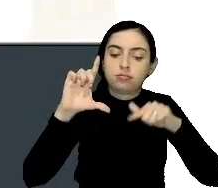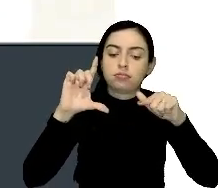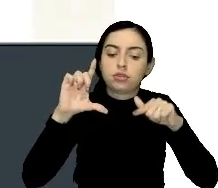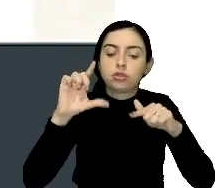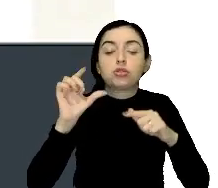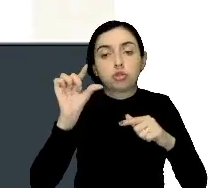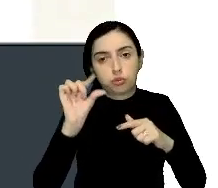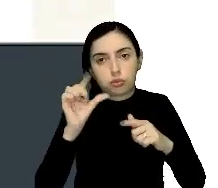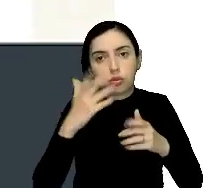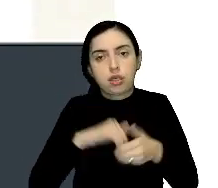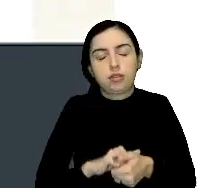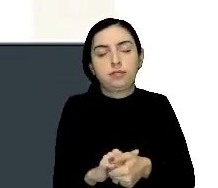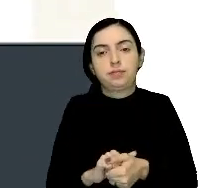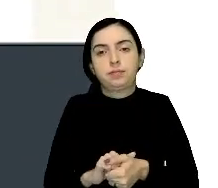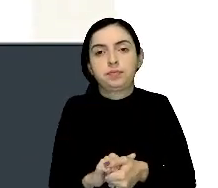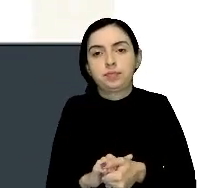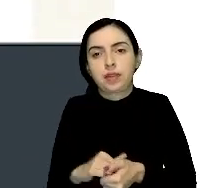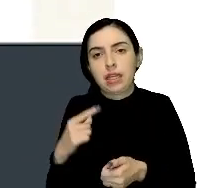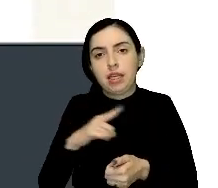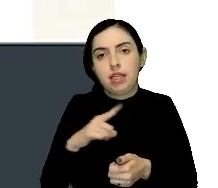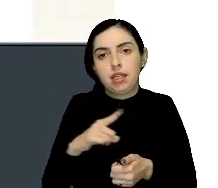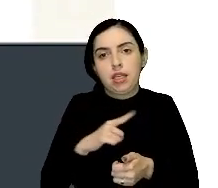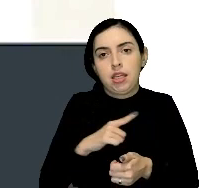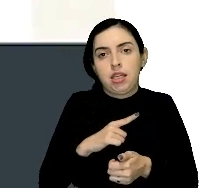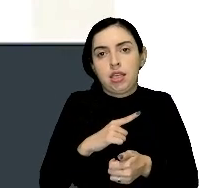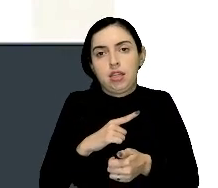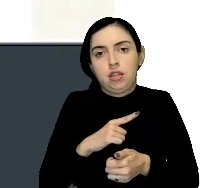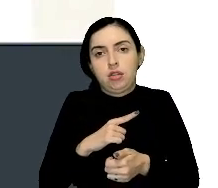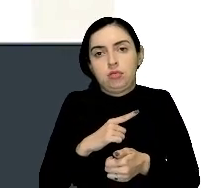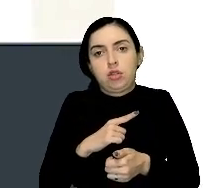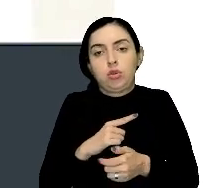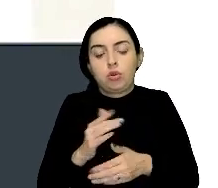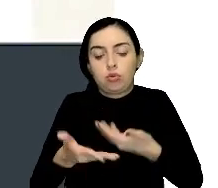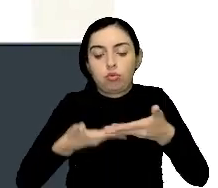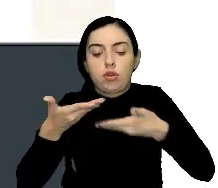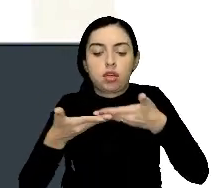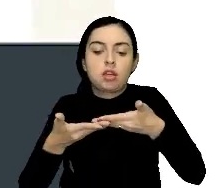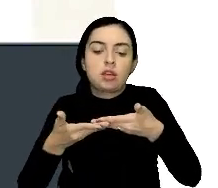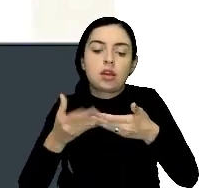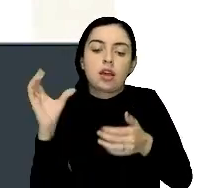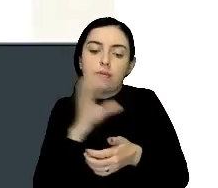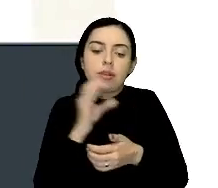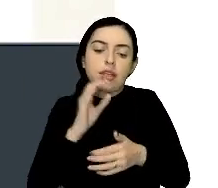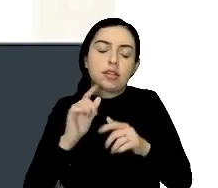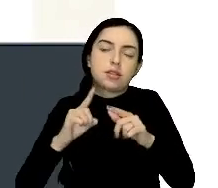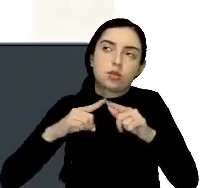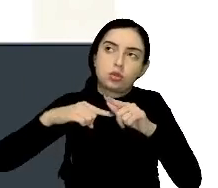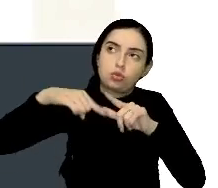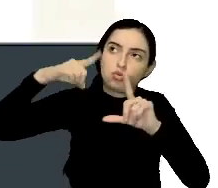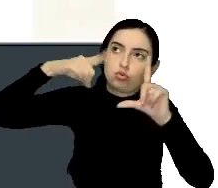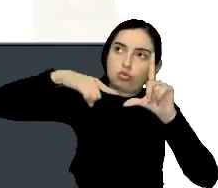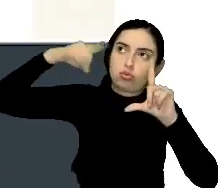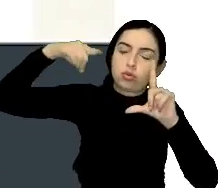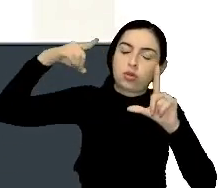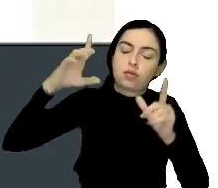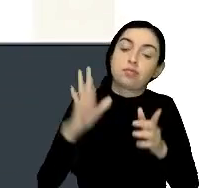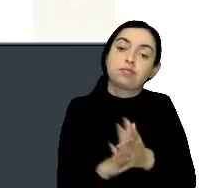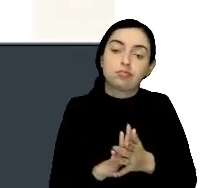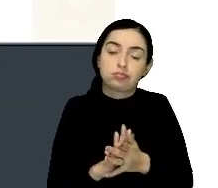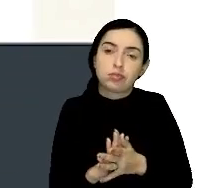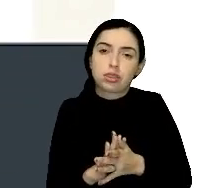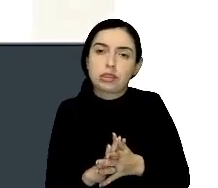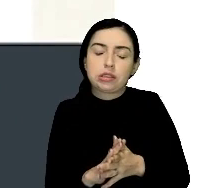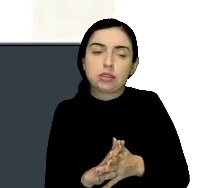diminui, né? Então ela tem um influxo, né, para cima aqui. É lógico que a gente